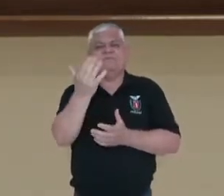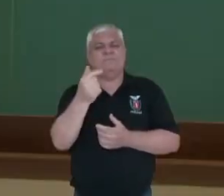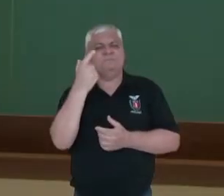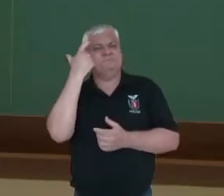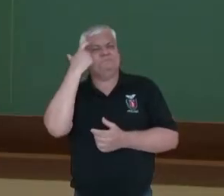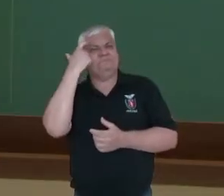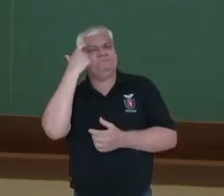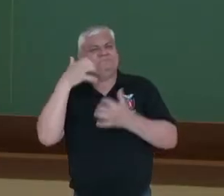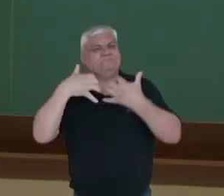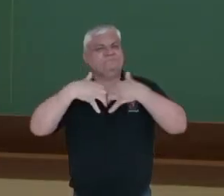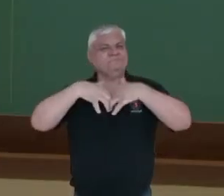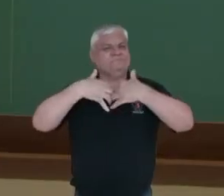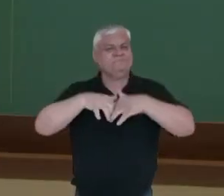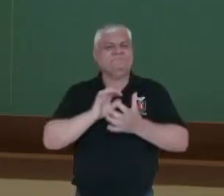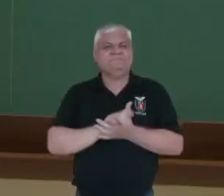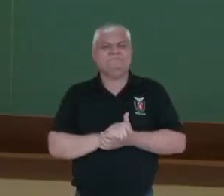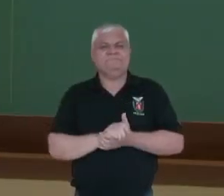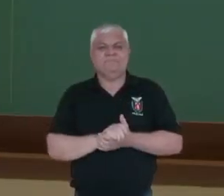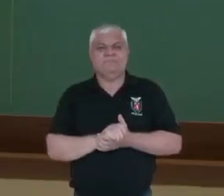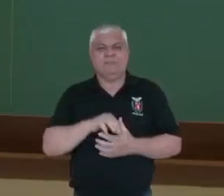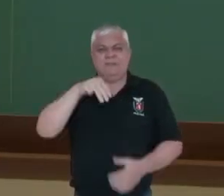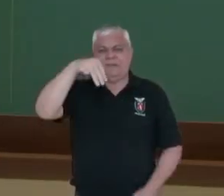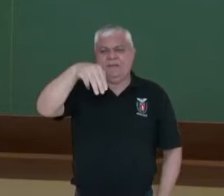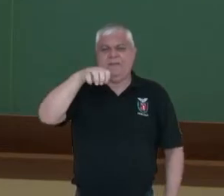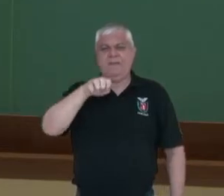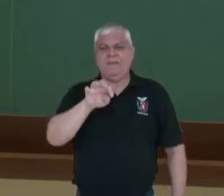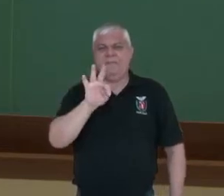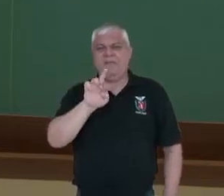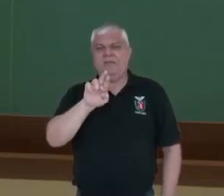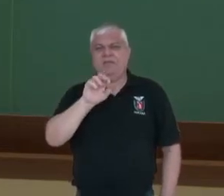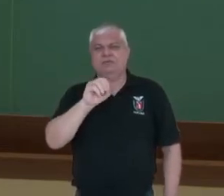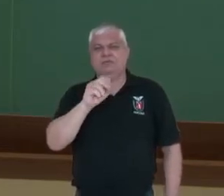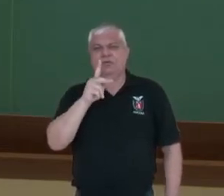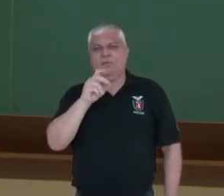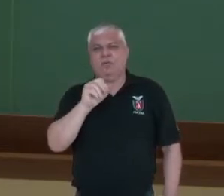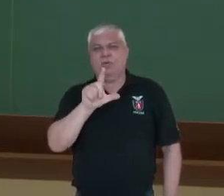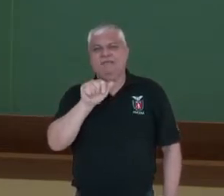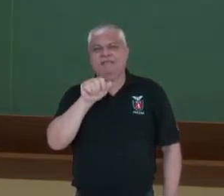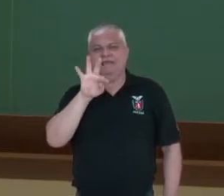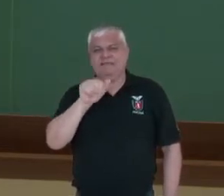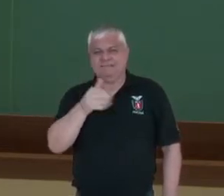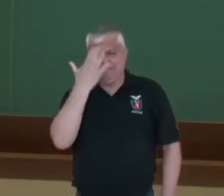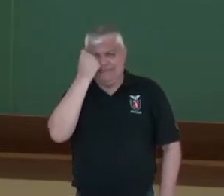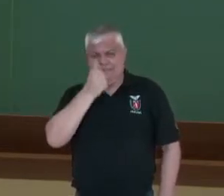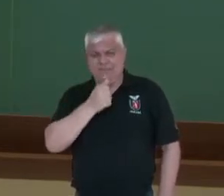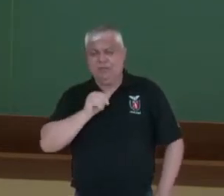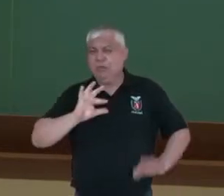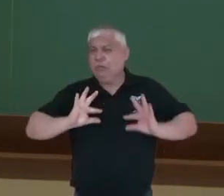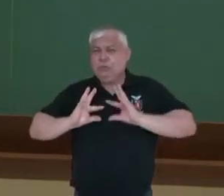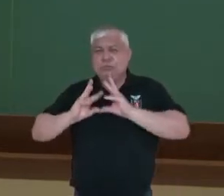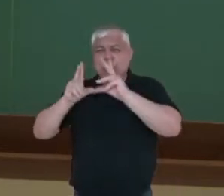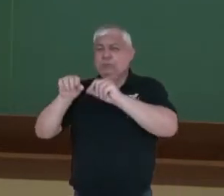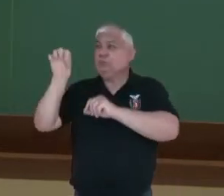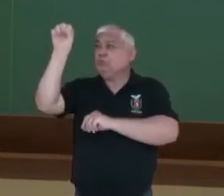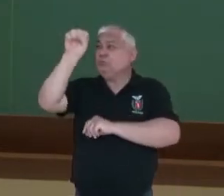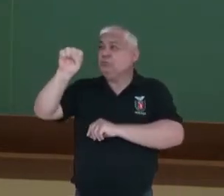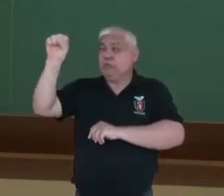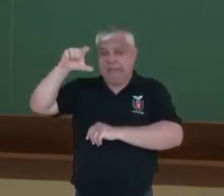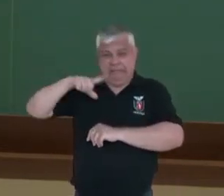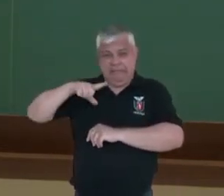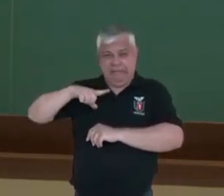então. Vocês sabem o que são regiões metropolitanas? Será que todos os estados do Sudeste possuem uma